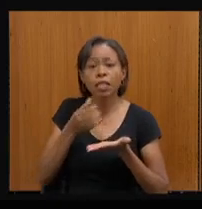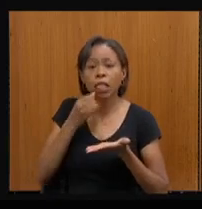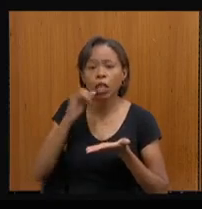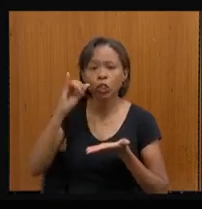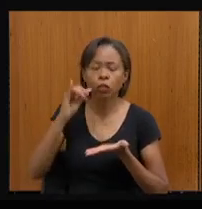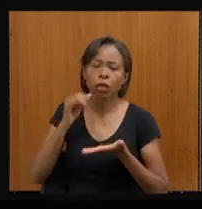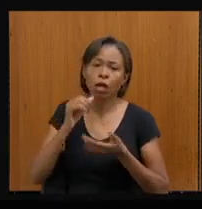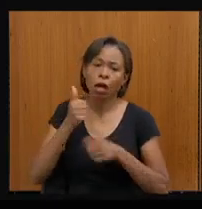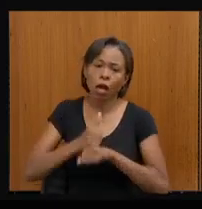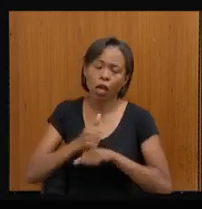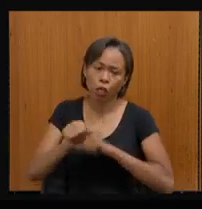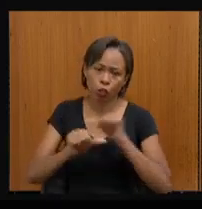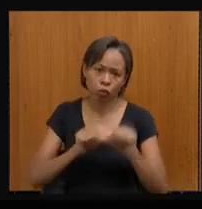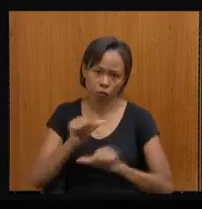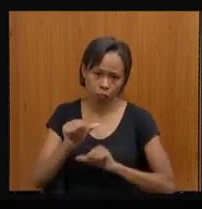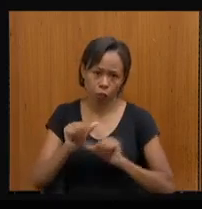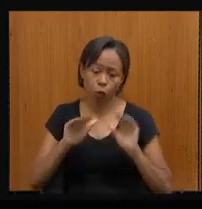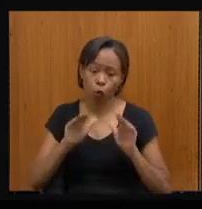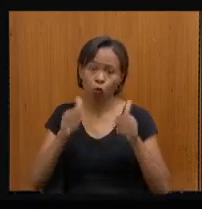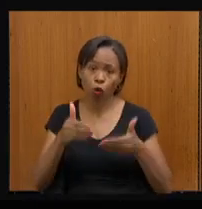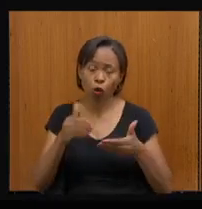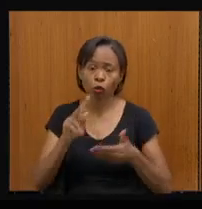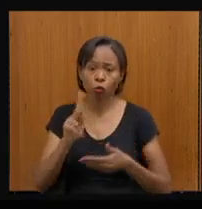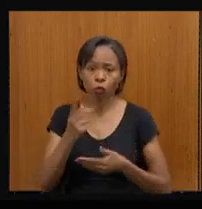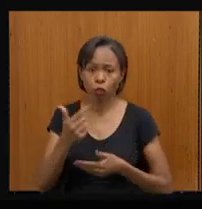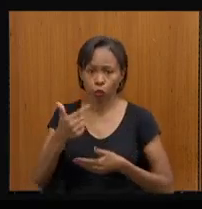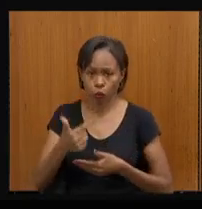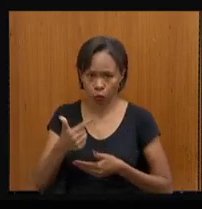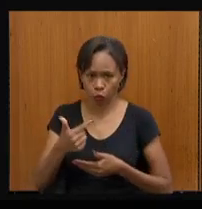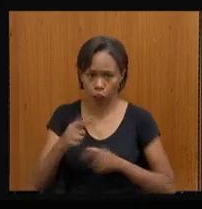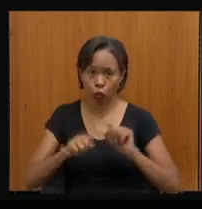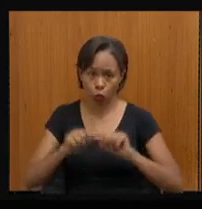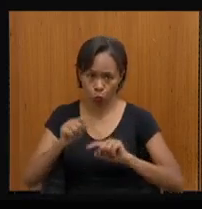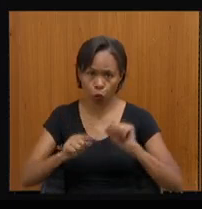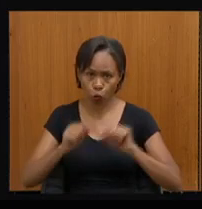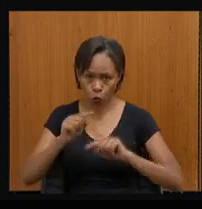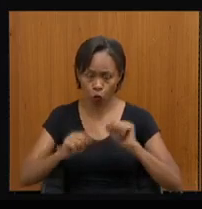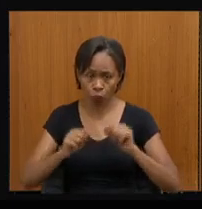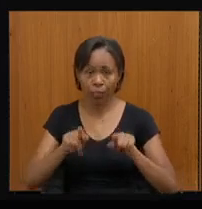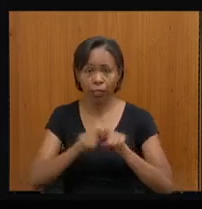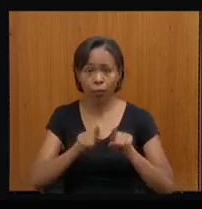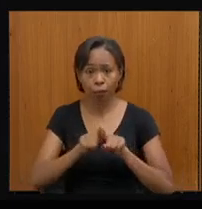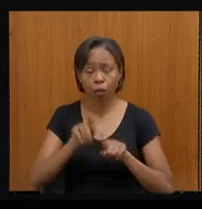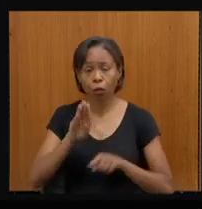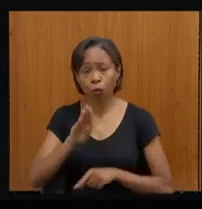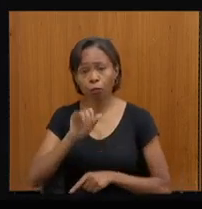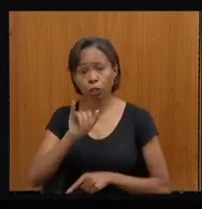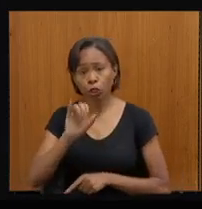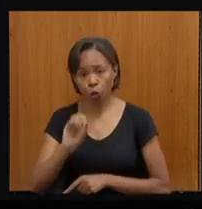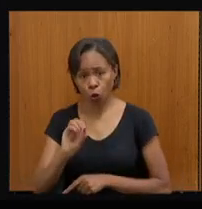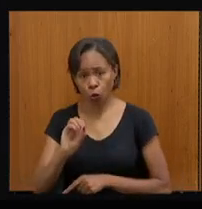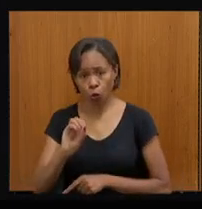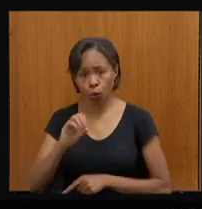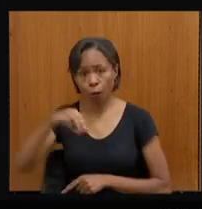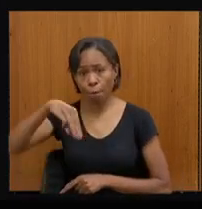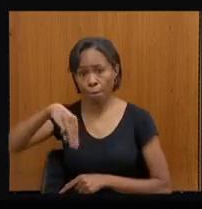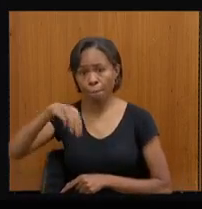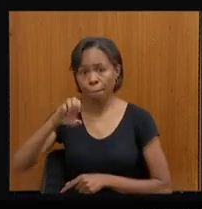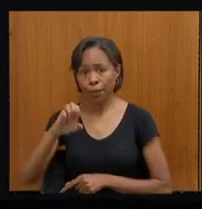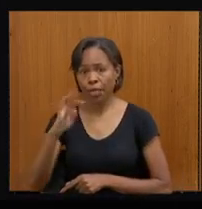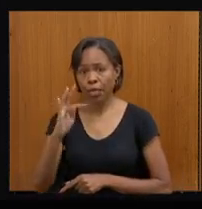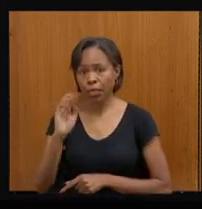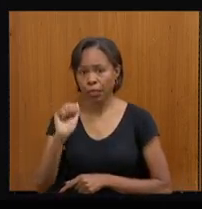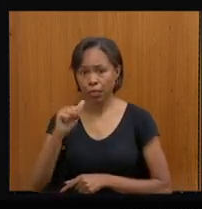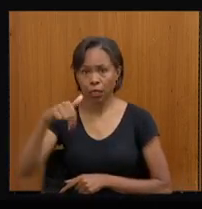hidrogénio produtos para a geração de hidrogênio e também para o biometano que nós temos tecnologia para